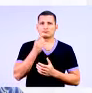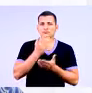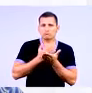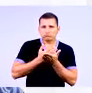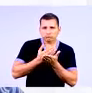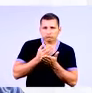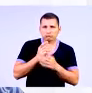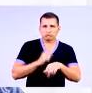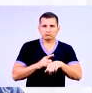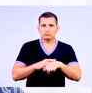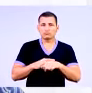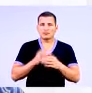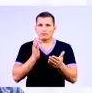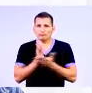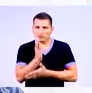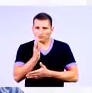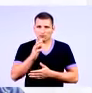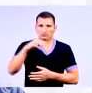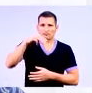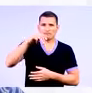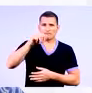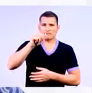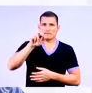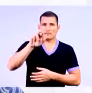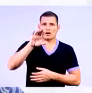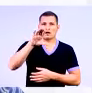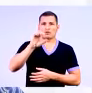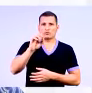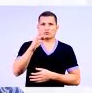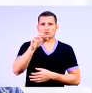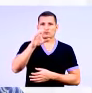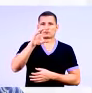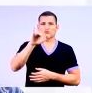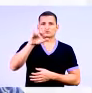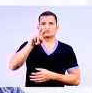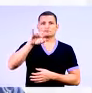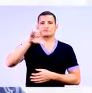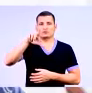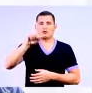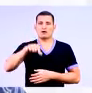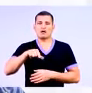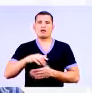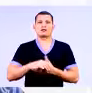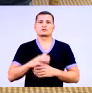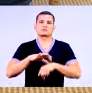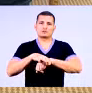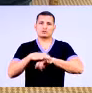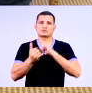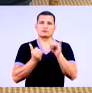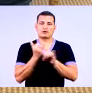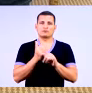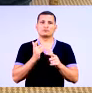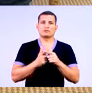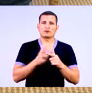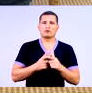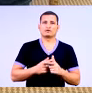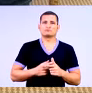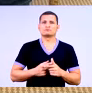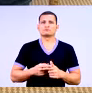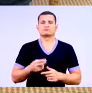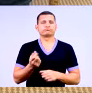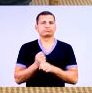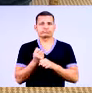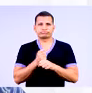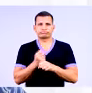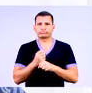da Internet, que é uma camada adicional de proteção para o usuário de internet. Por quê? Porque durante muito tempo a internet ela foi considerada uma terra sem